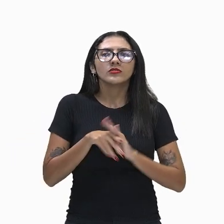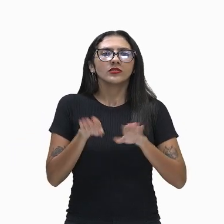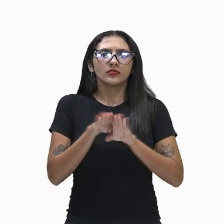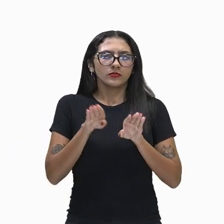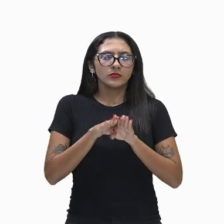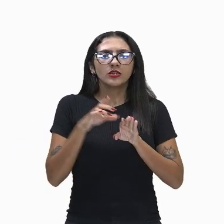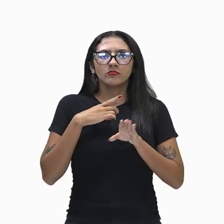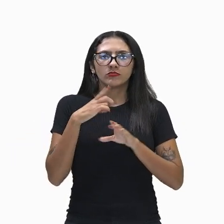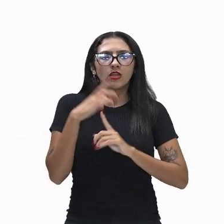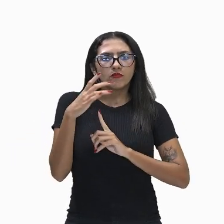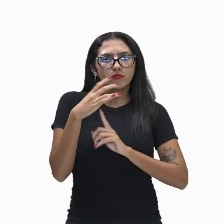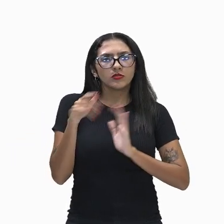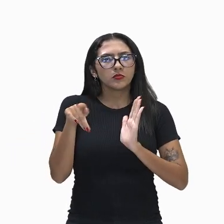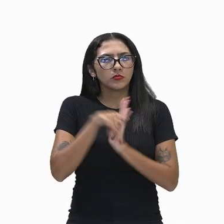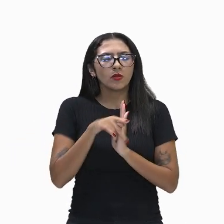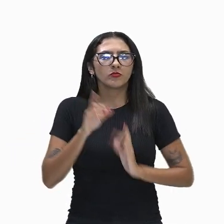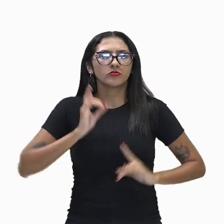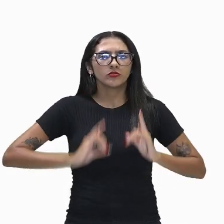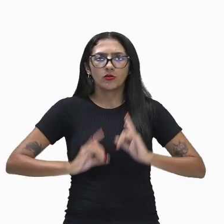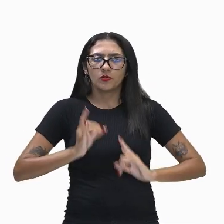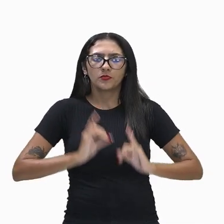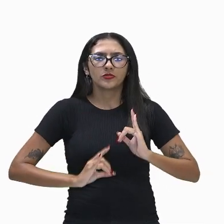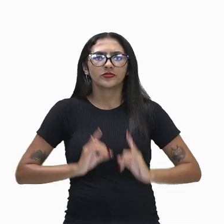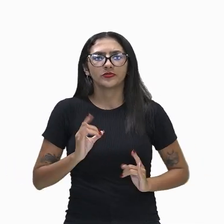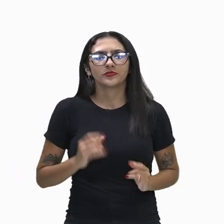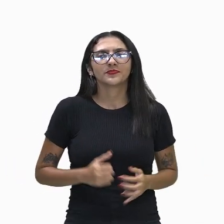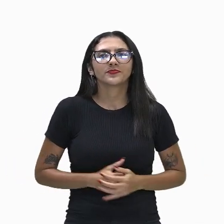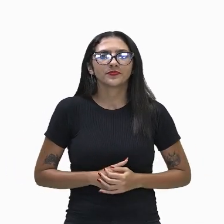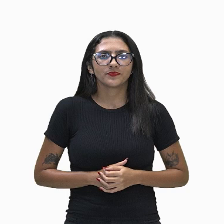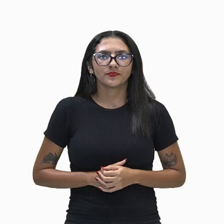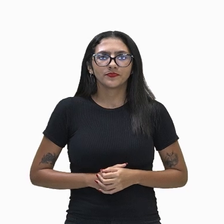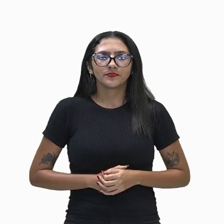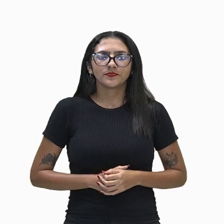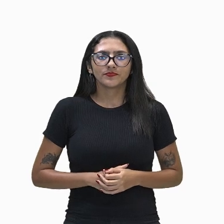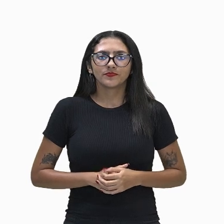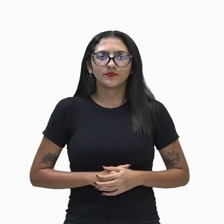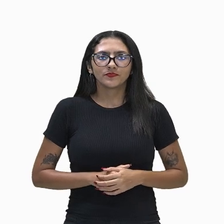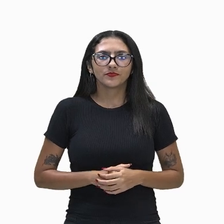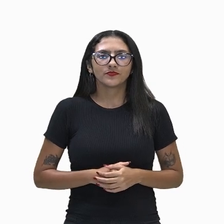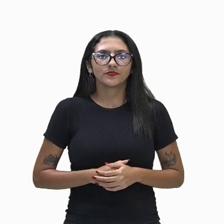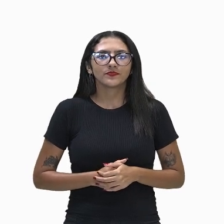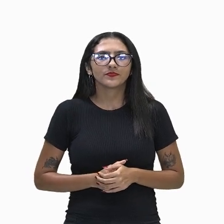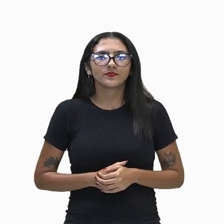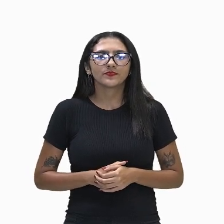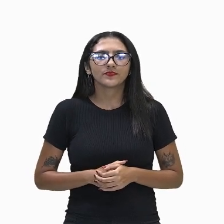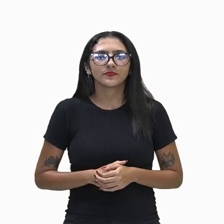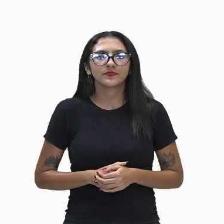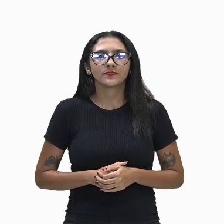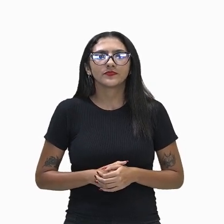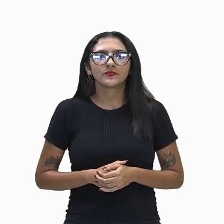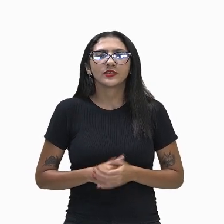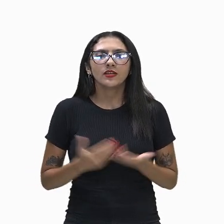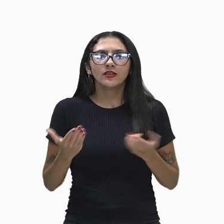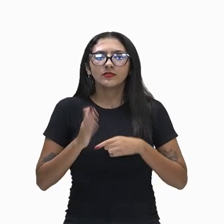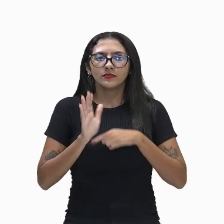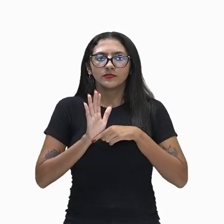ser influenciados por esses hormônios. Bom, eu apresento ainda para vocês de forma